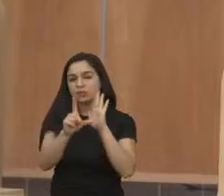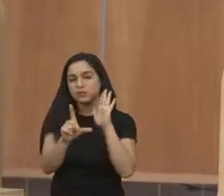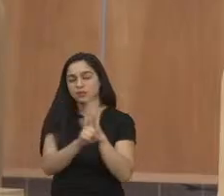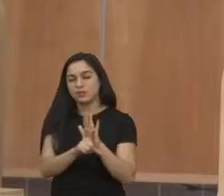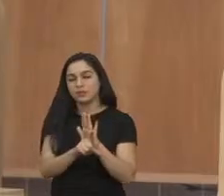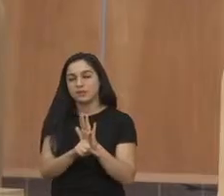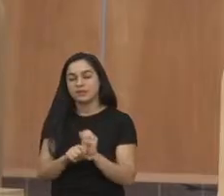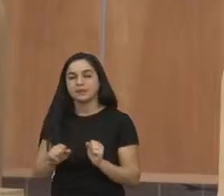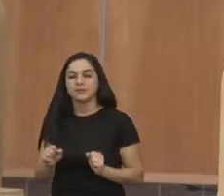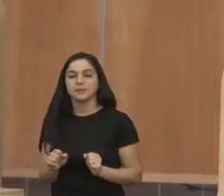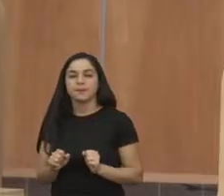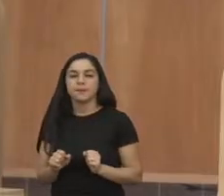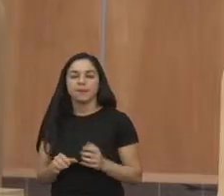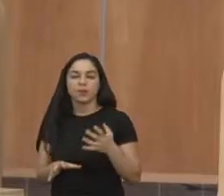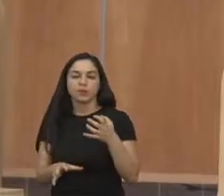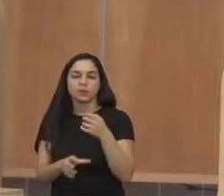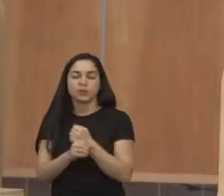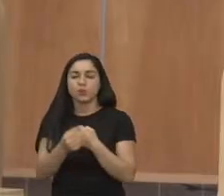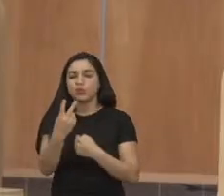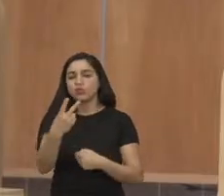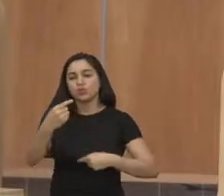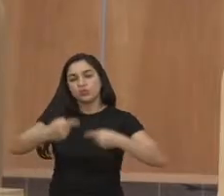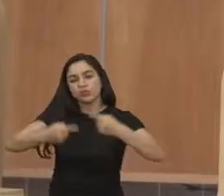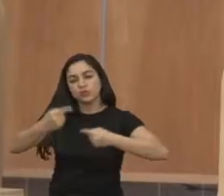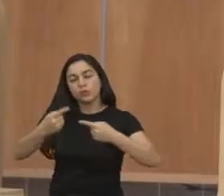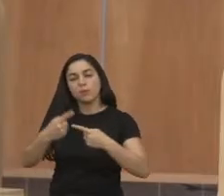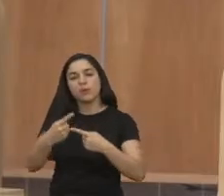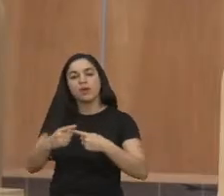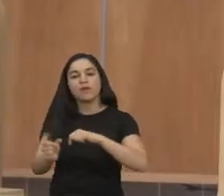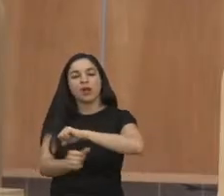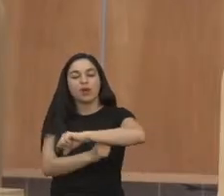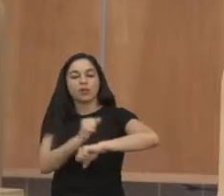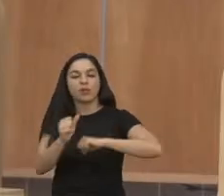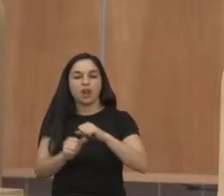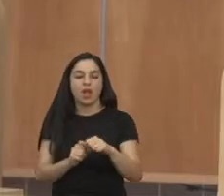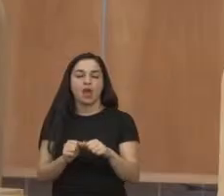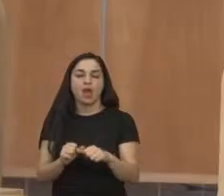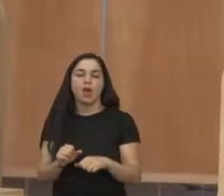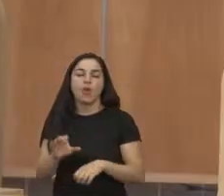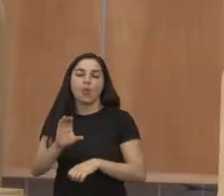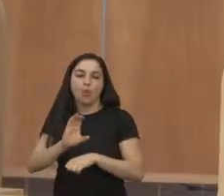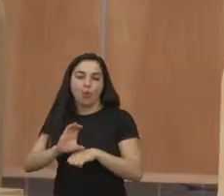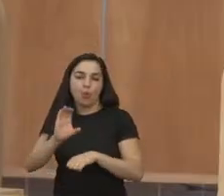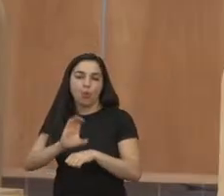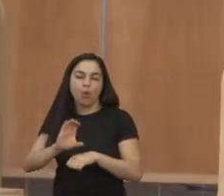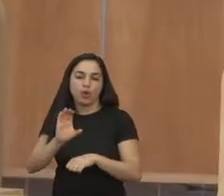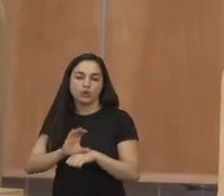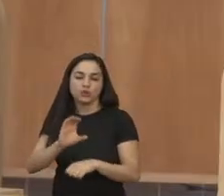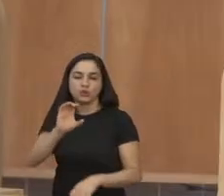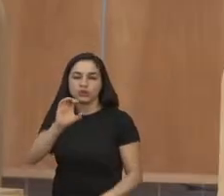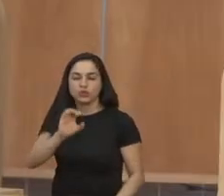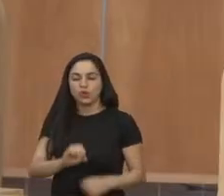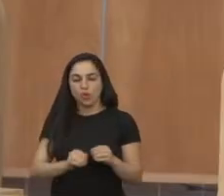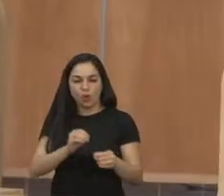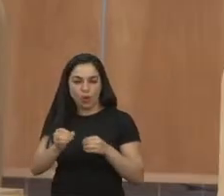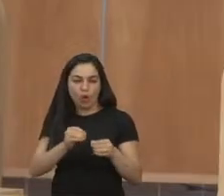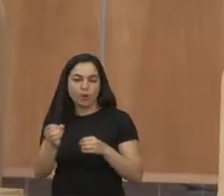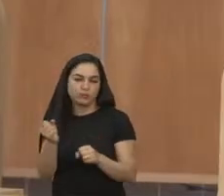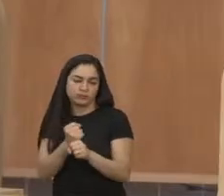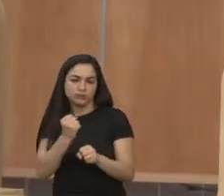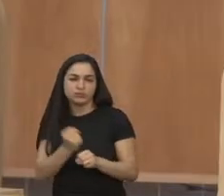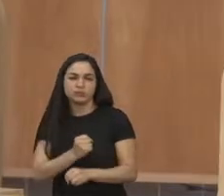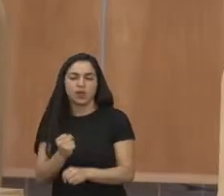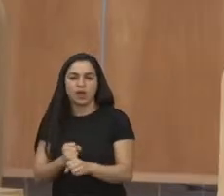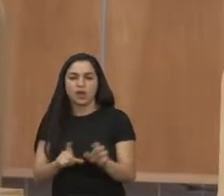Na verdade, vão ser duas discussões, porque vai alterar o Código de Obras, né, que é uma lei de um nível maior no município. E a gente tem que, de